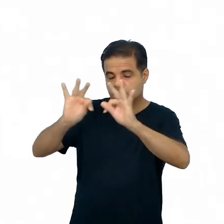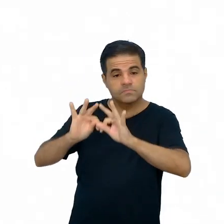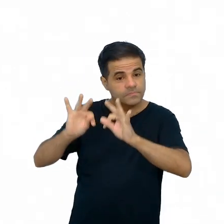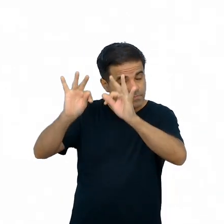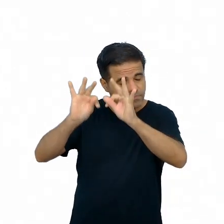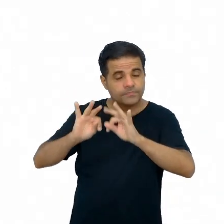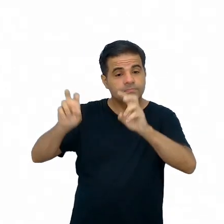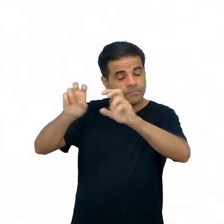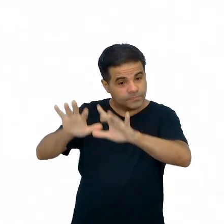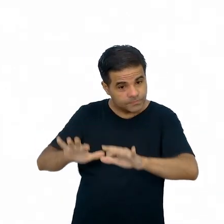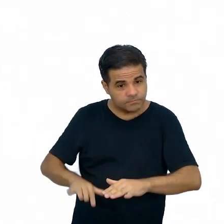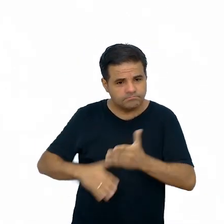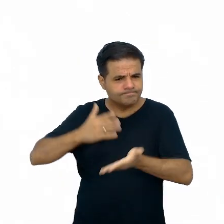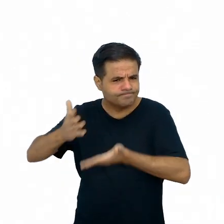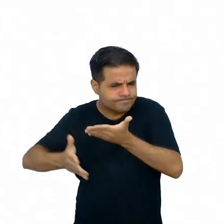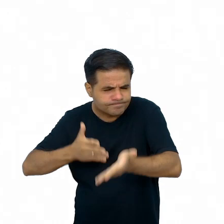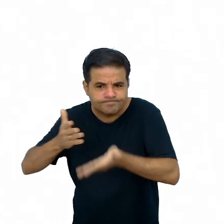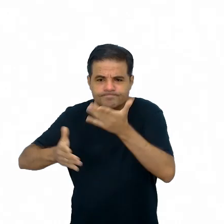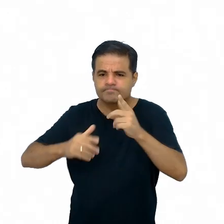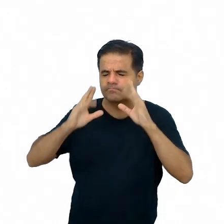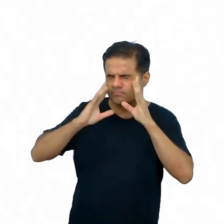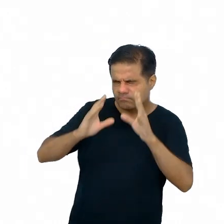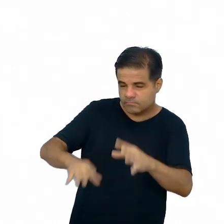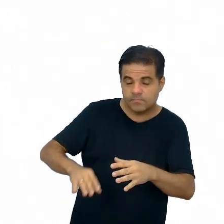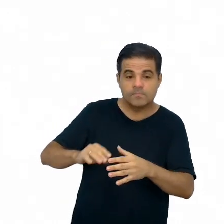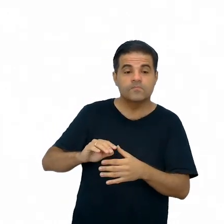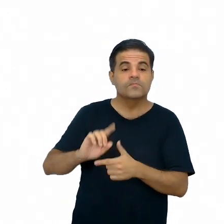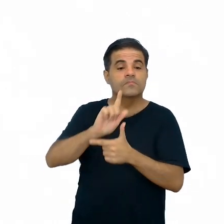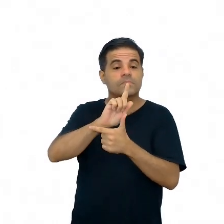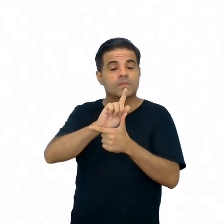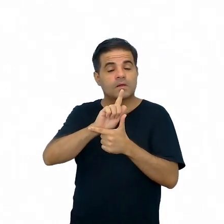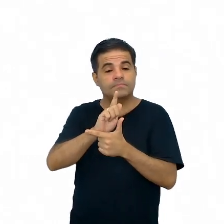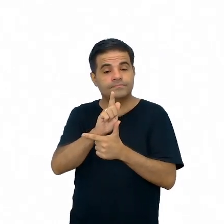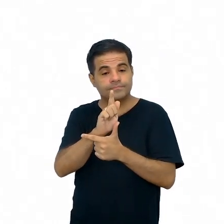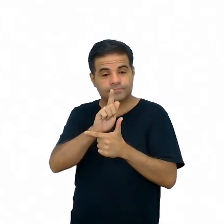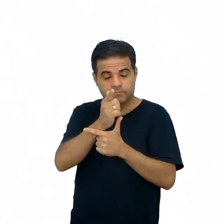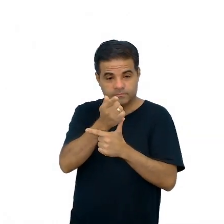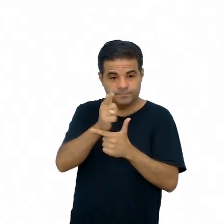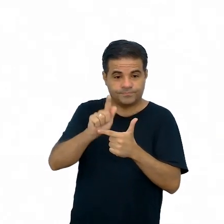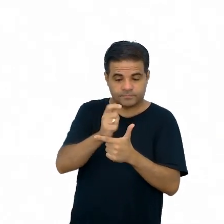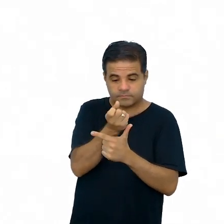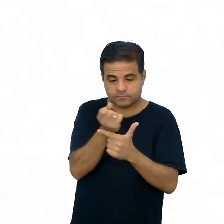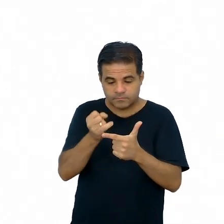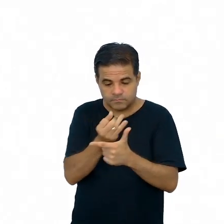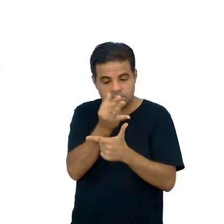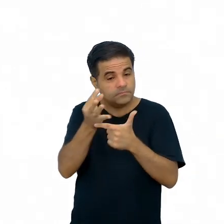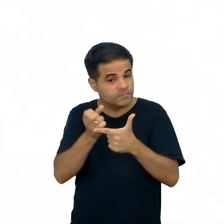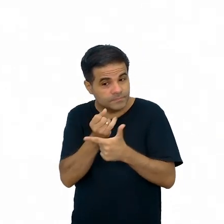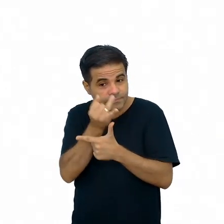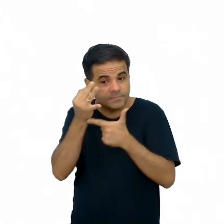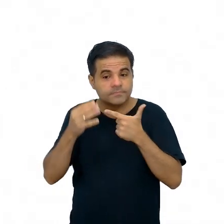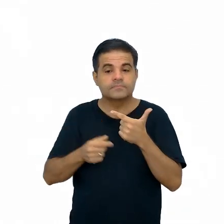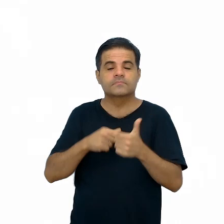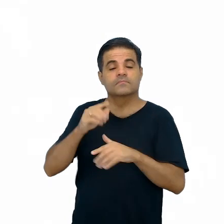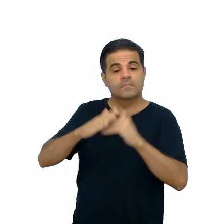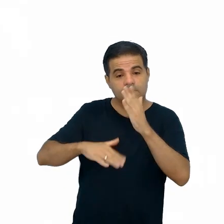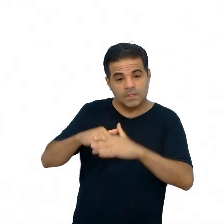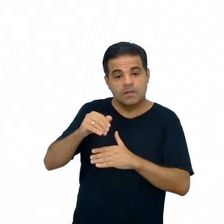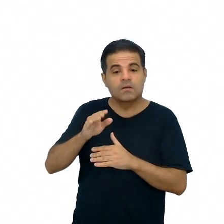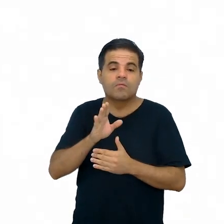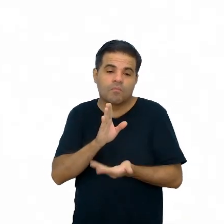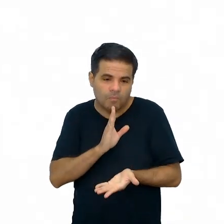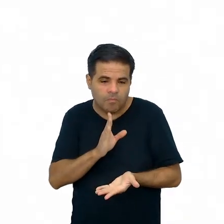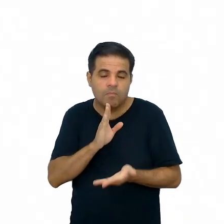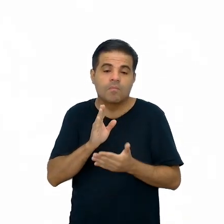é tratado na unidade temática de geometria, e os objetos de conhecimento, estipulados aí por cada